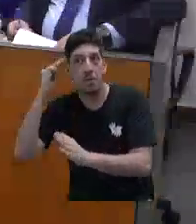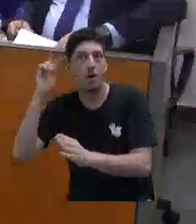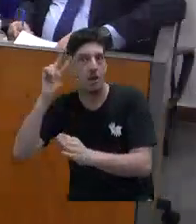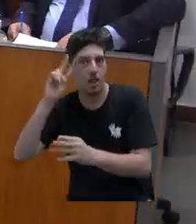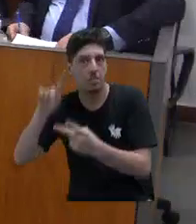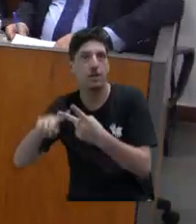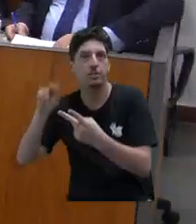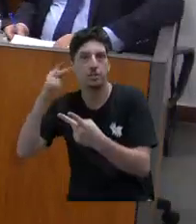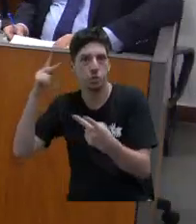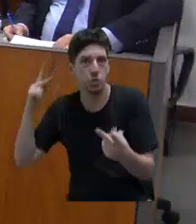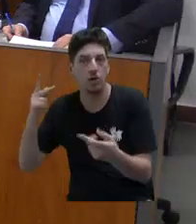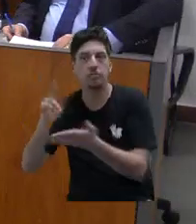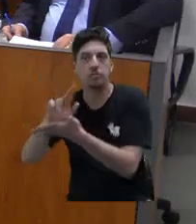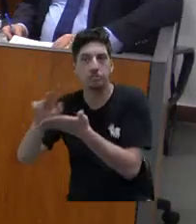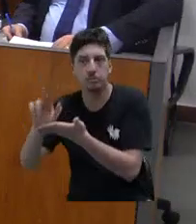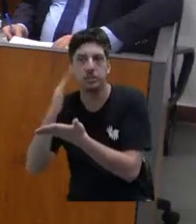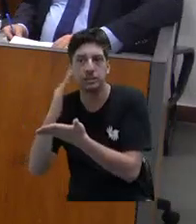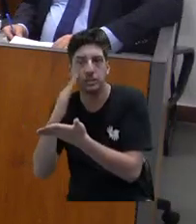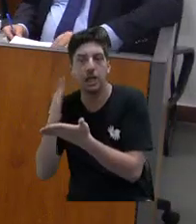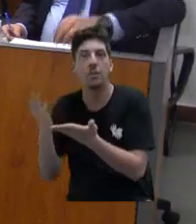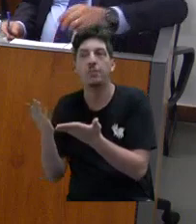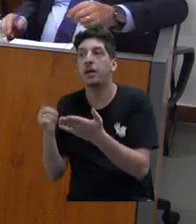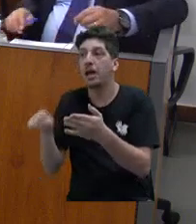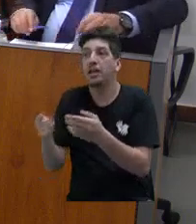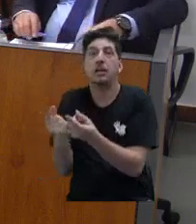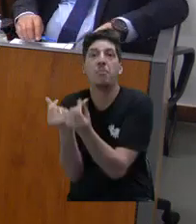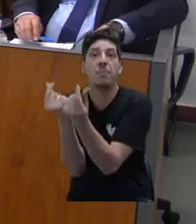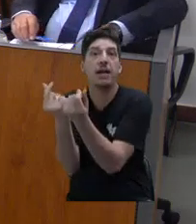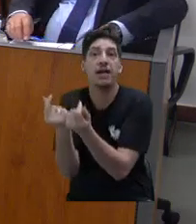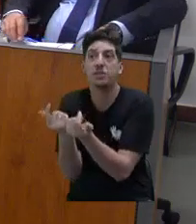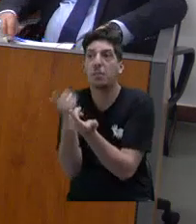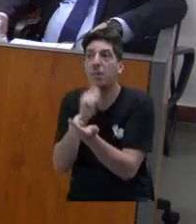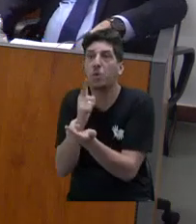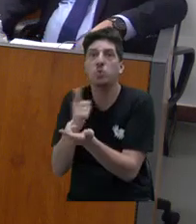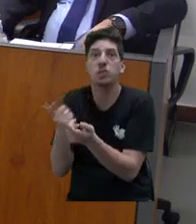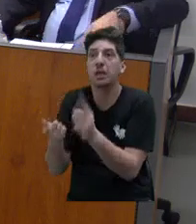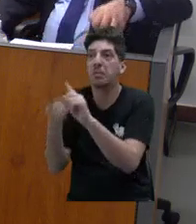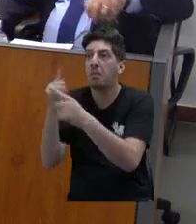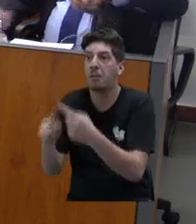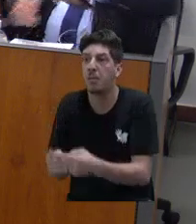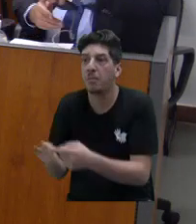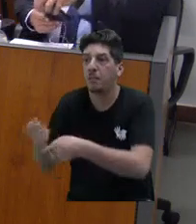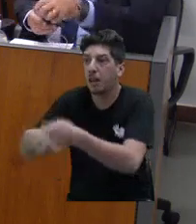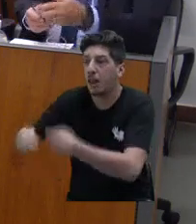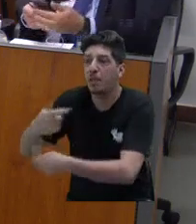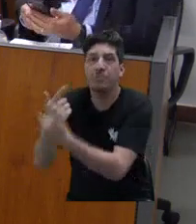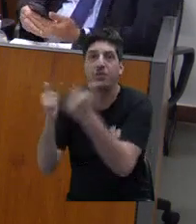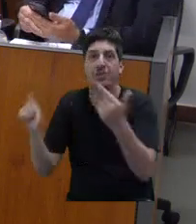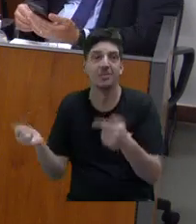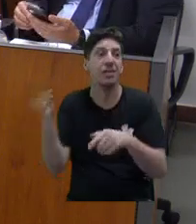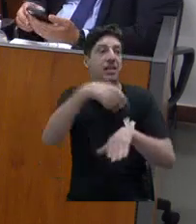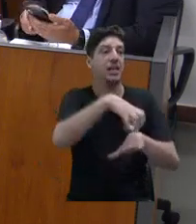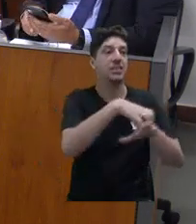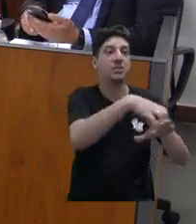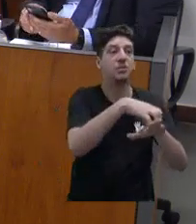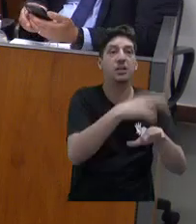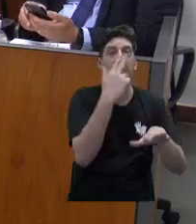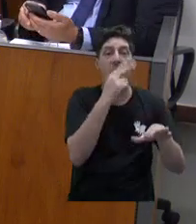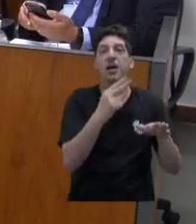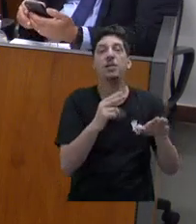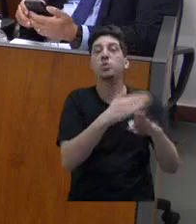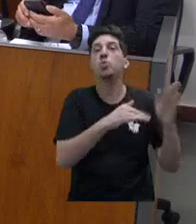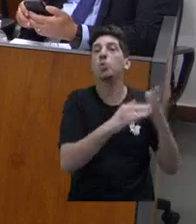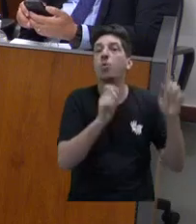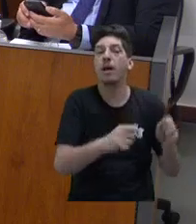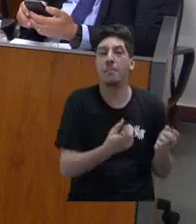história, coisas que, às vezes, não têm preço. E quando você discute com o turismo, parece que tudo pode ser vendido, tudo